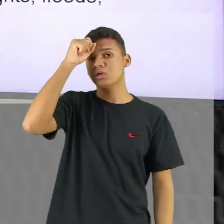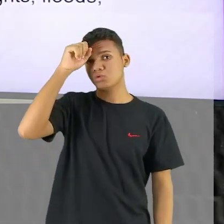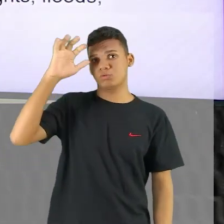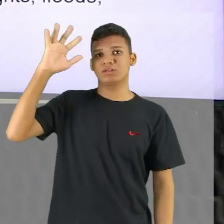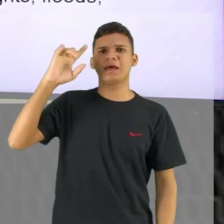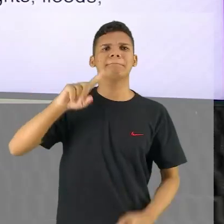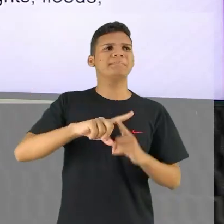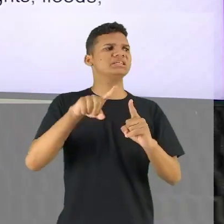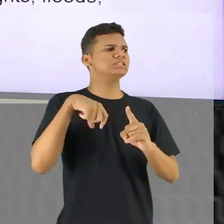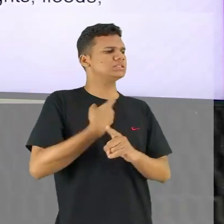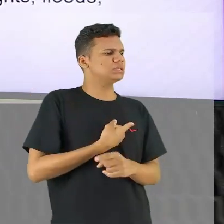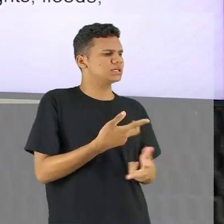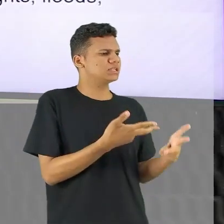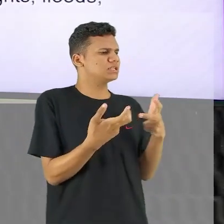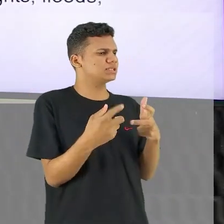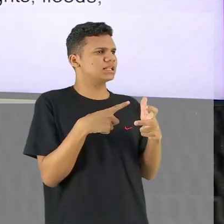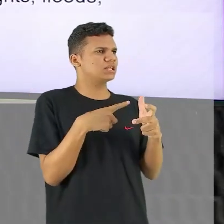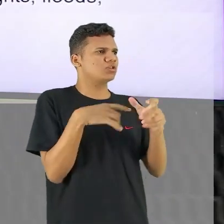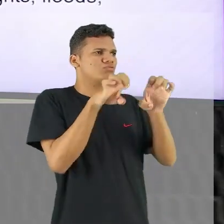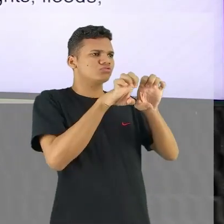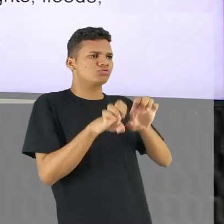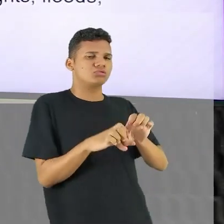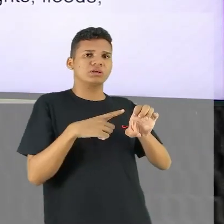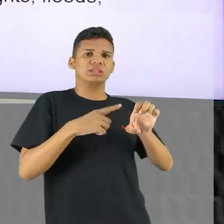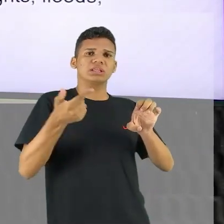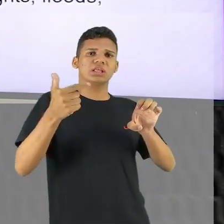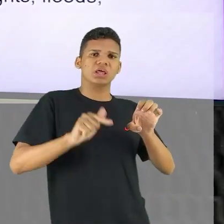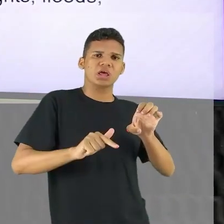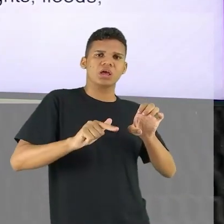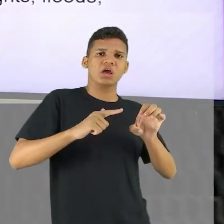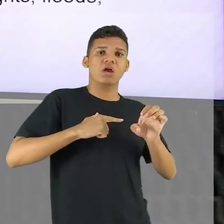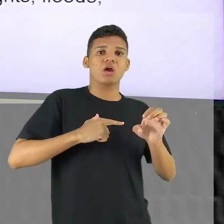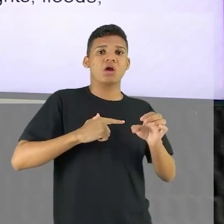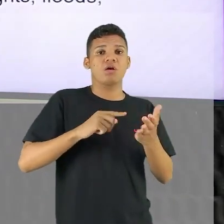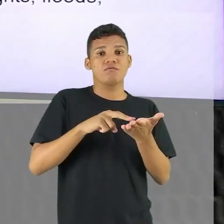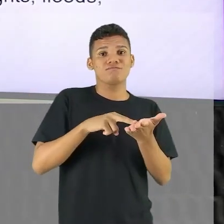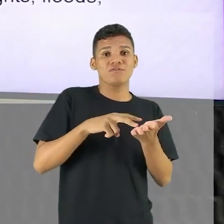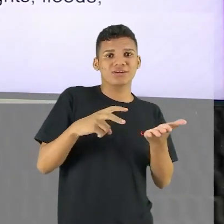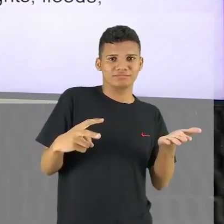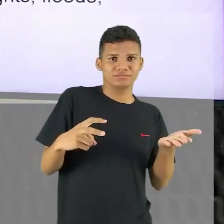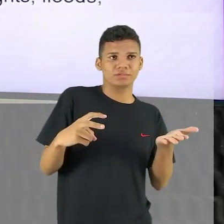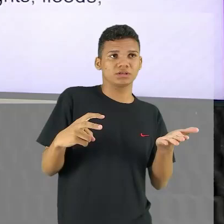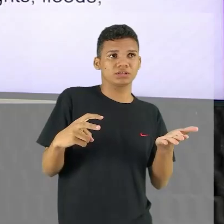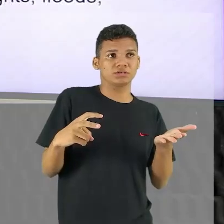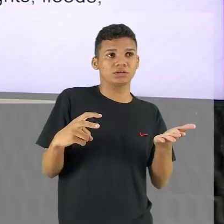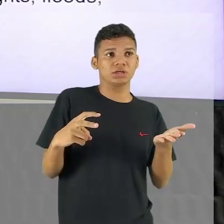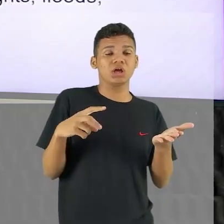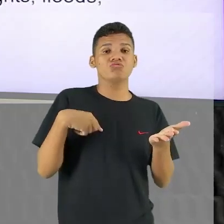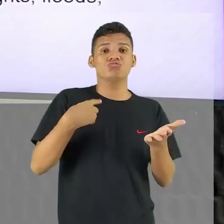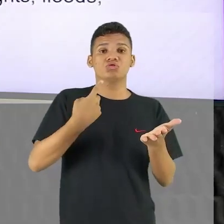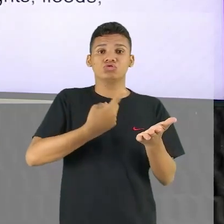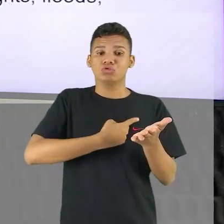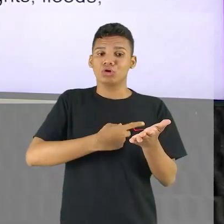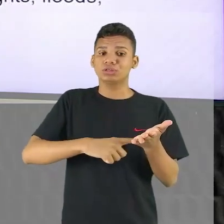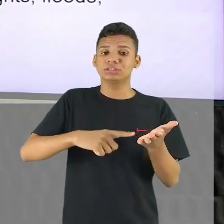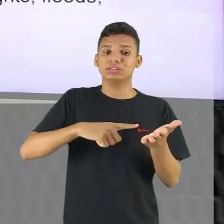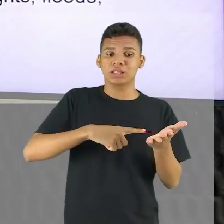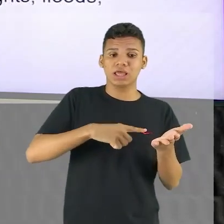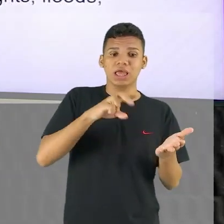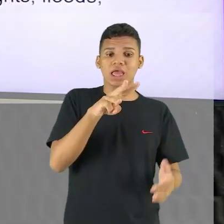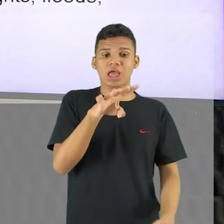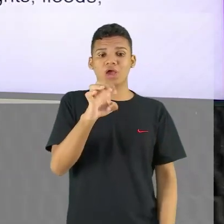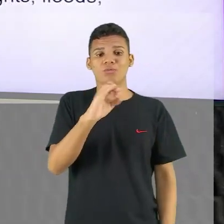a estrutura, você vai ver uma repetição de vocábulos. We carry, nós carregamos,